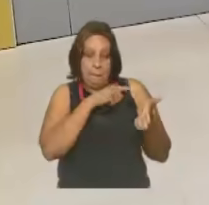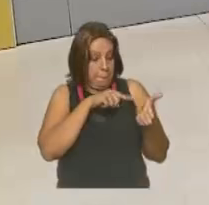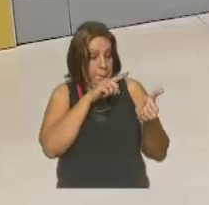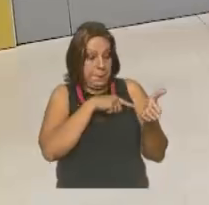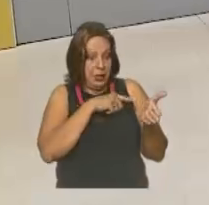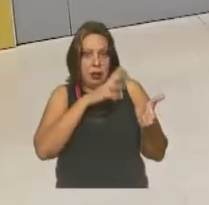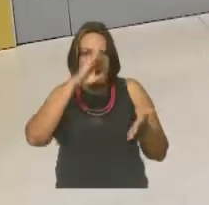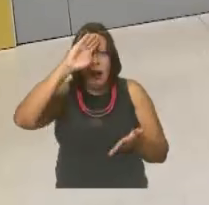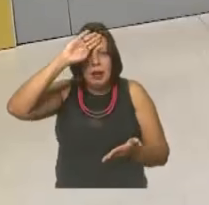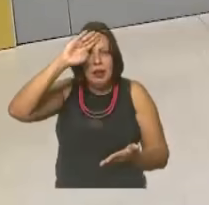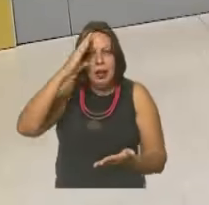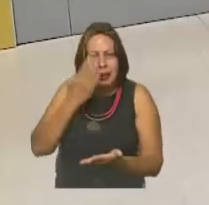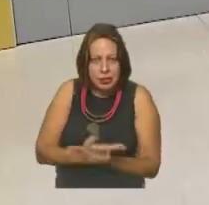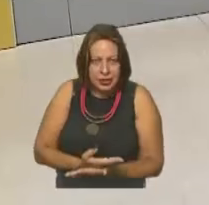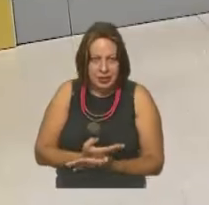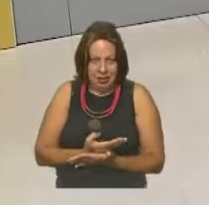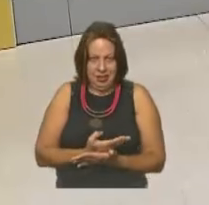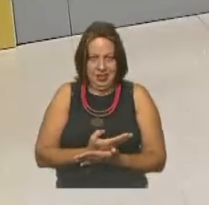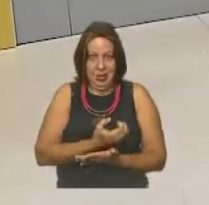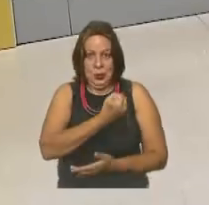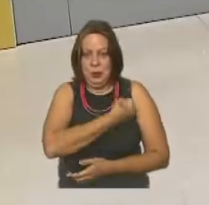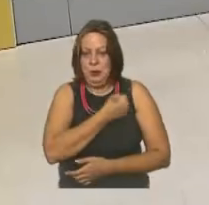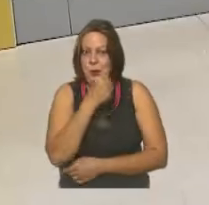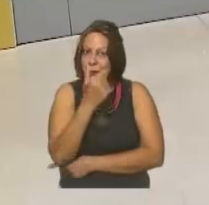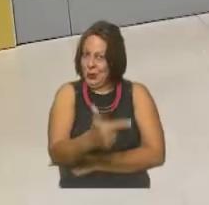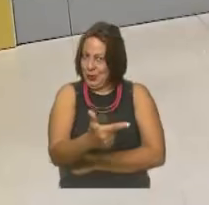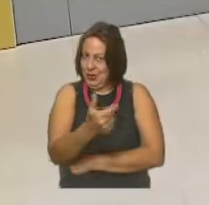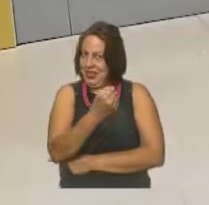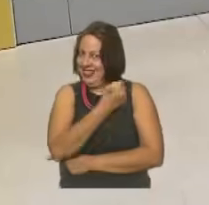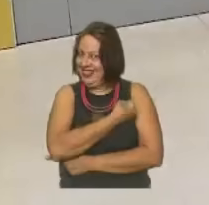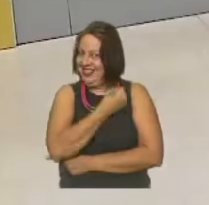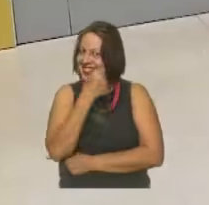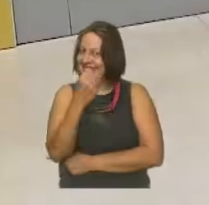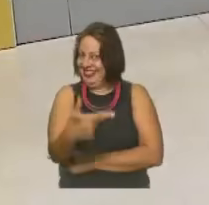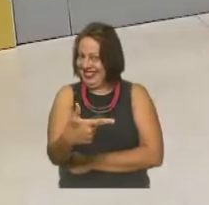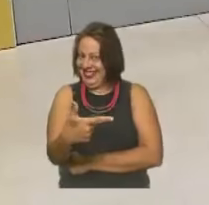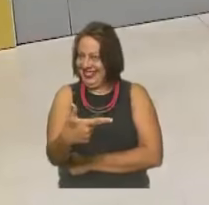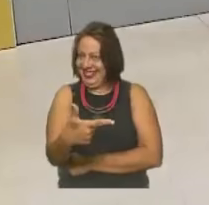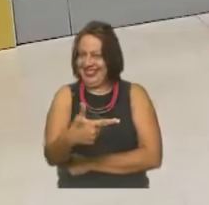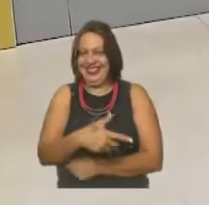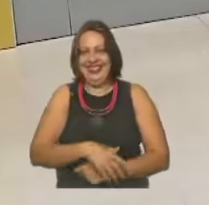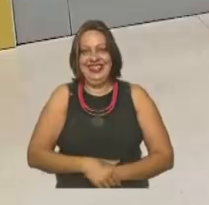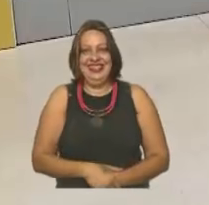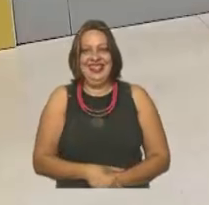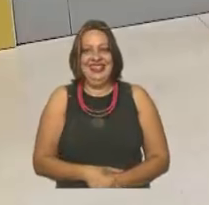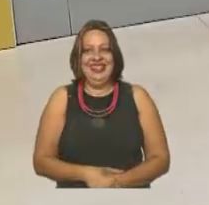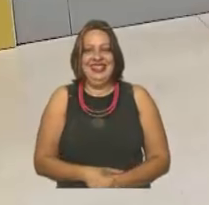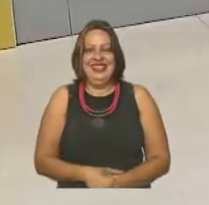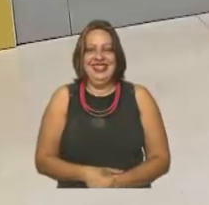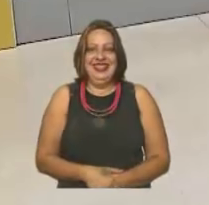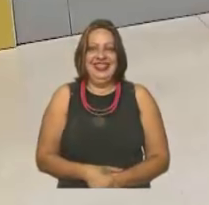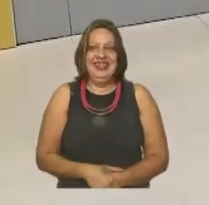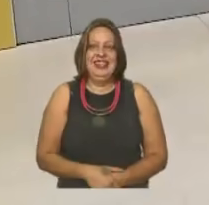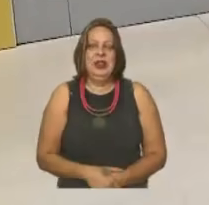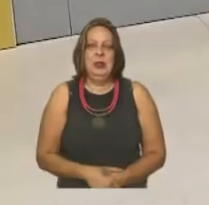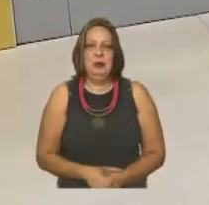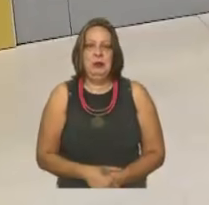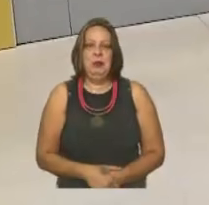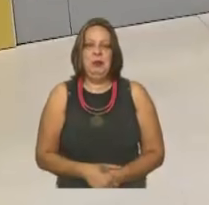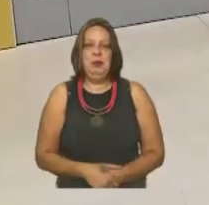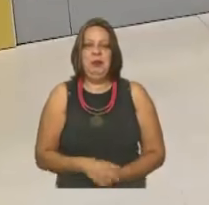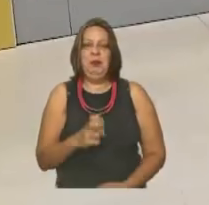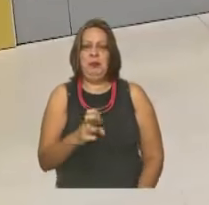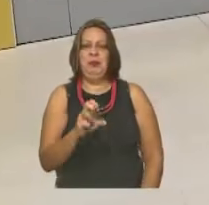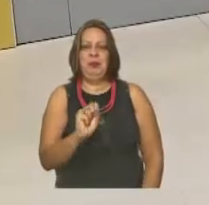marcando, acredita, número 2, 2, 2, 2 e a bolinha, número 2, chama que ela vem, bola de